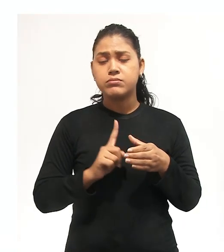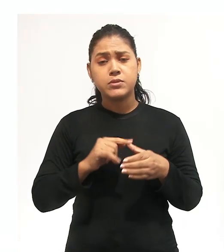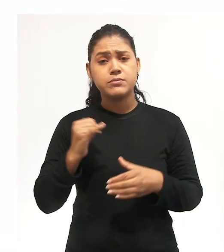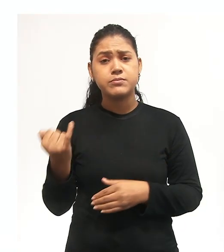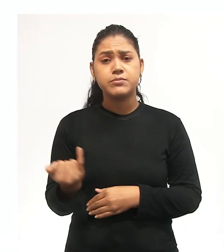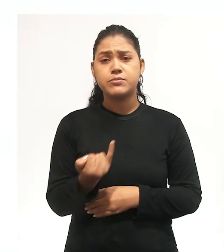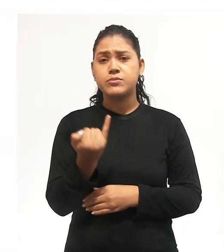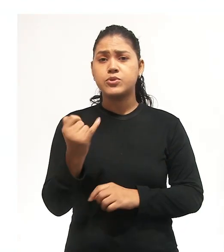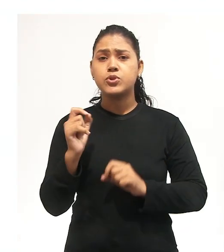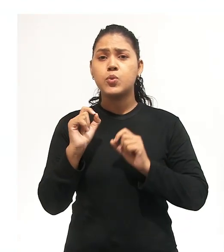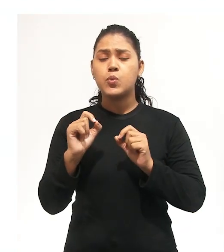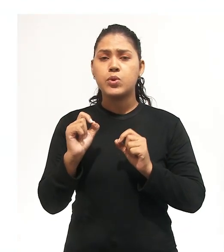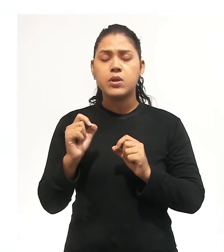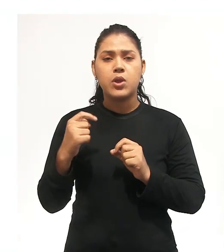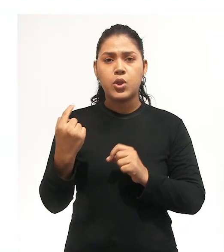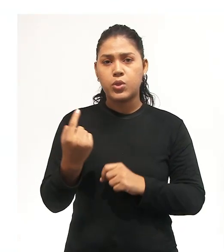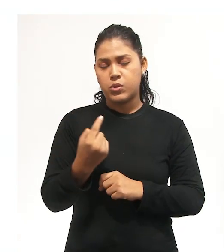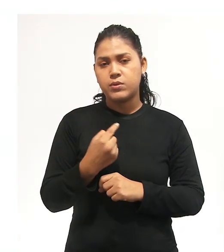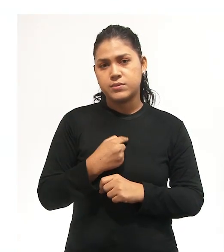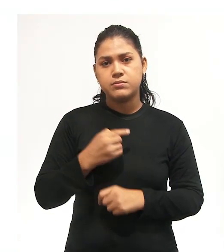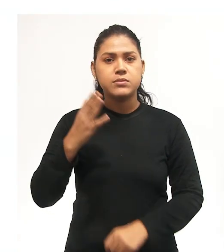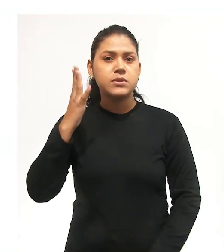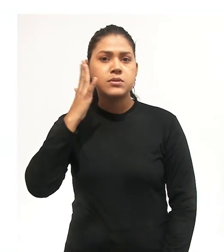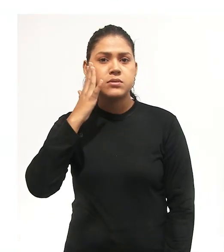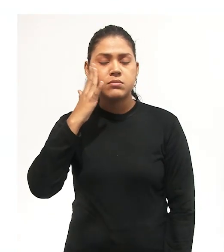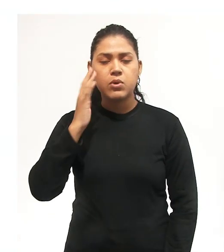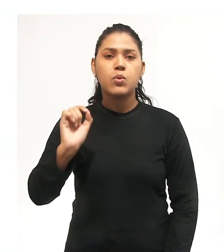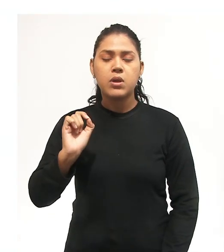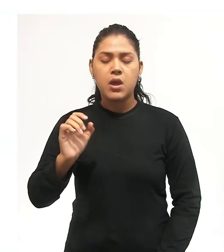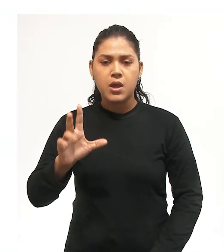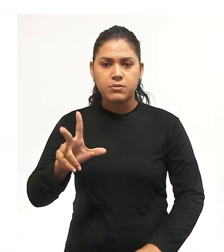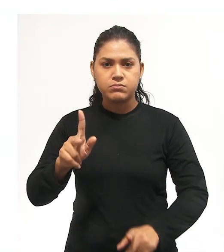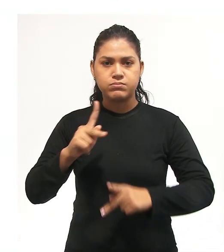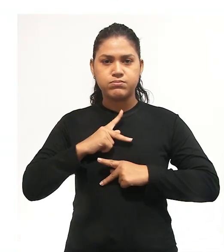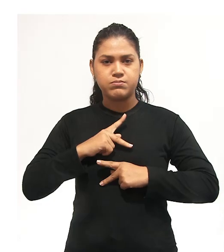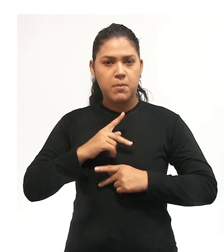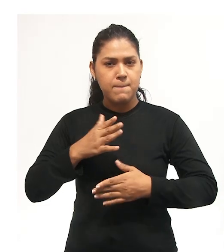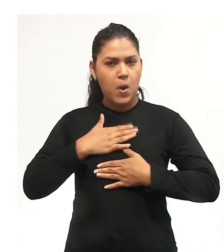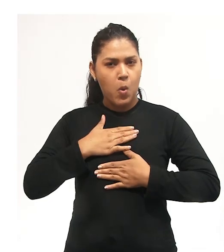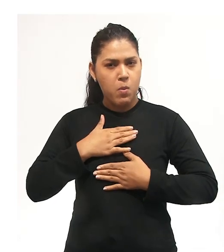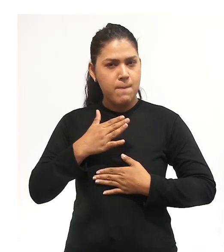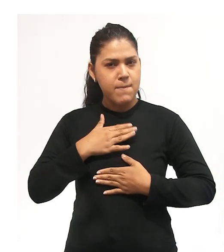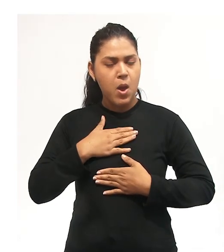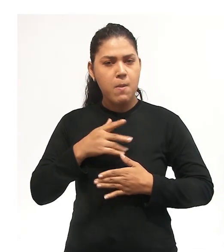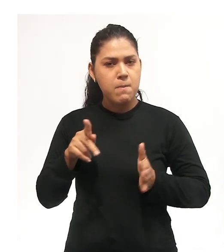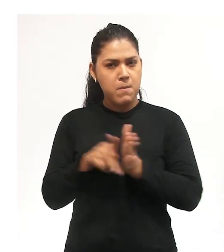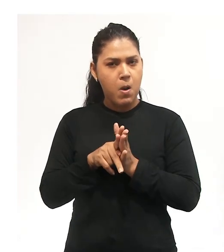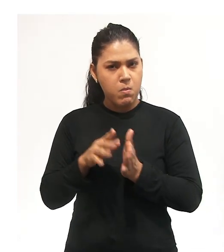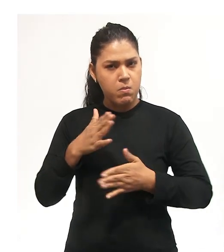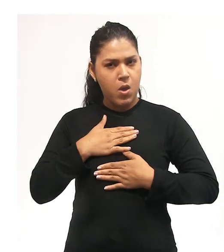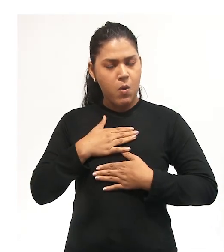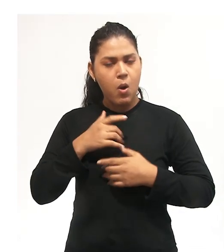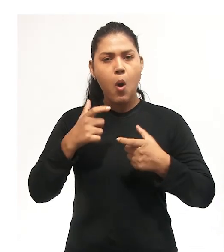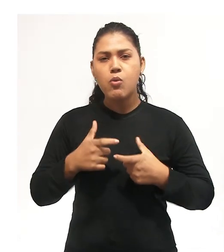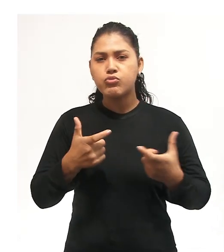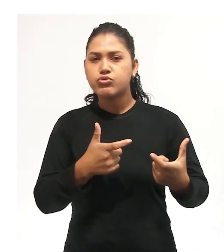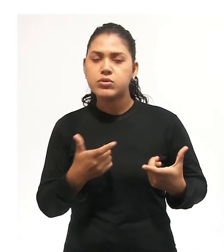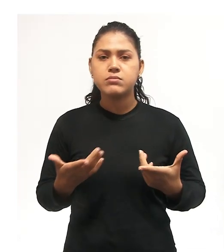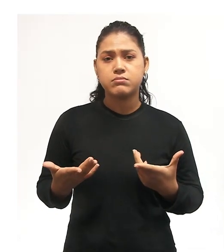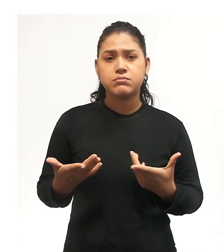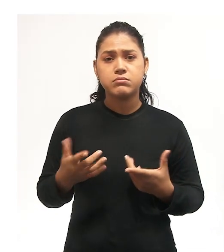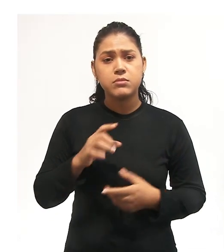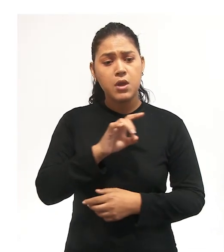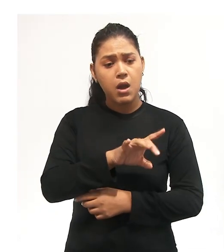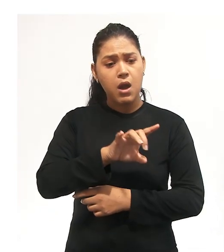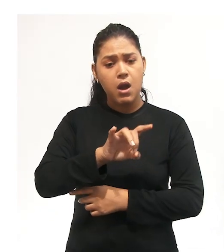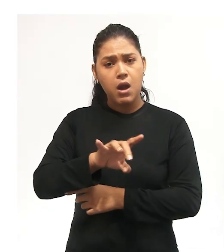essencial para construir aí uma relação de pertencimento e empatia. Cada lugar